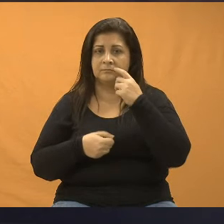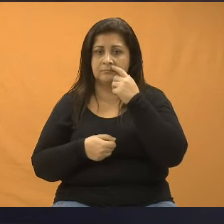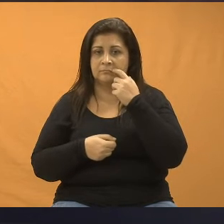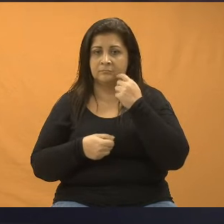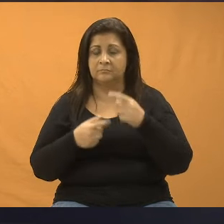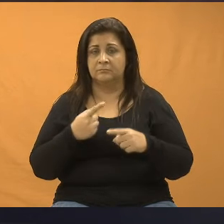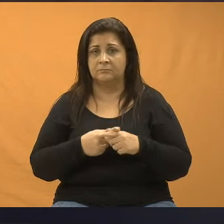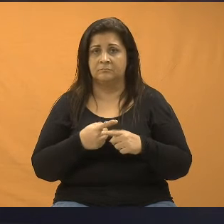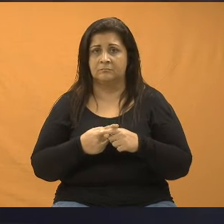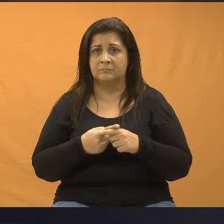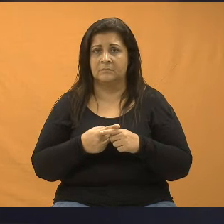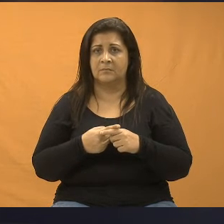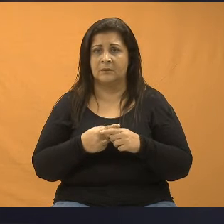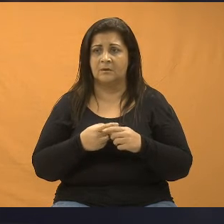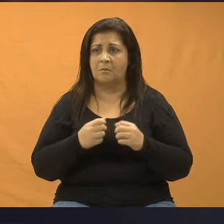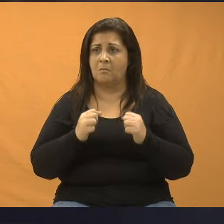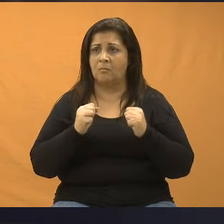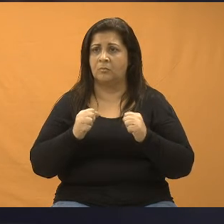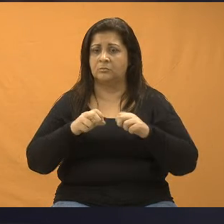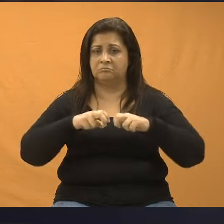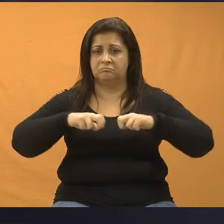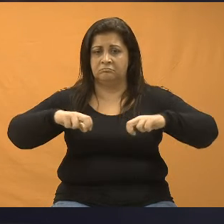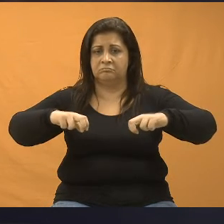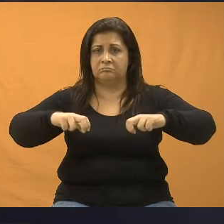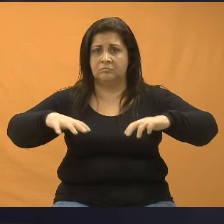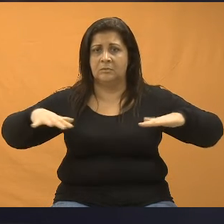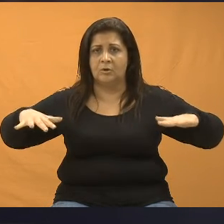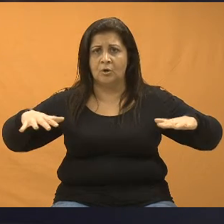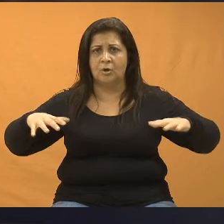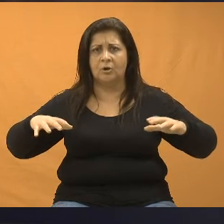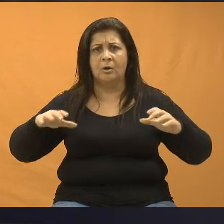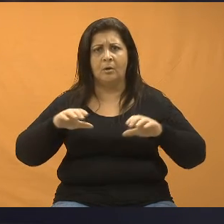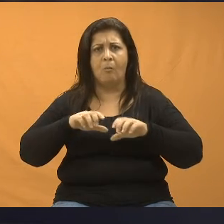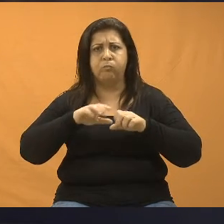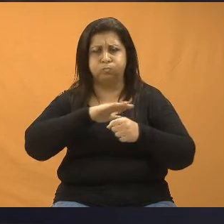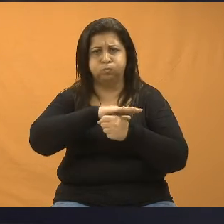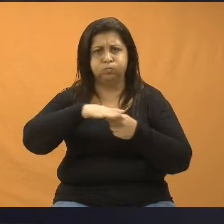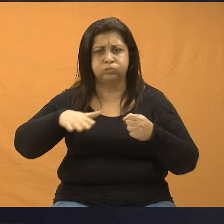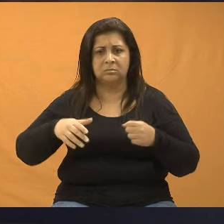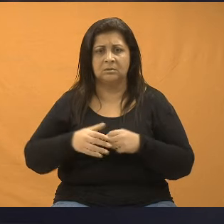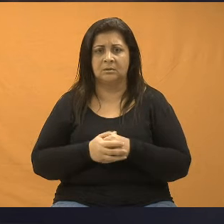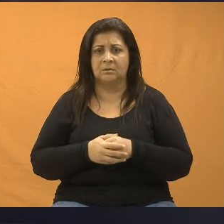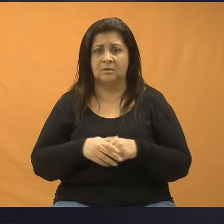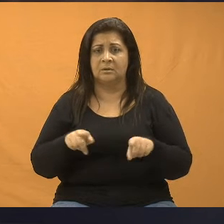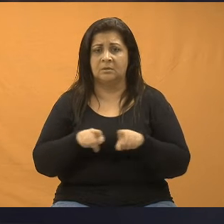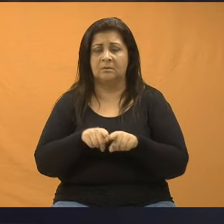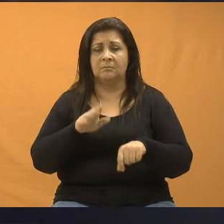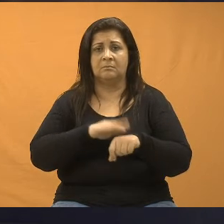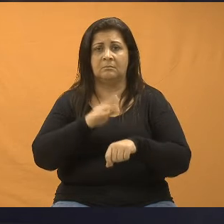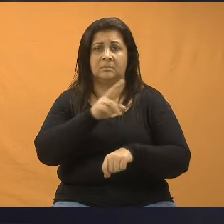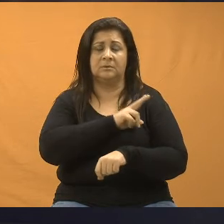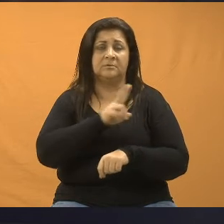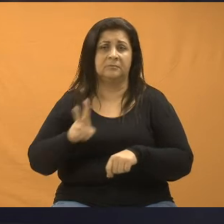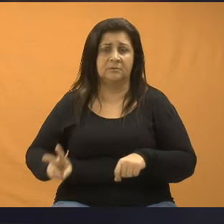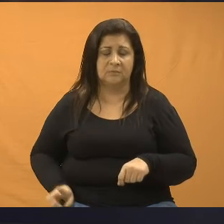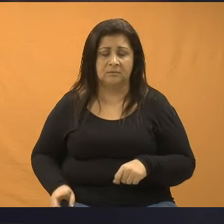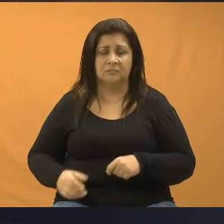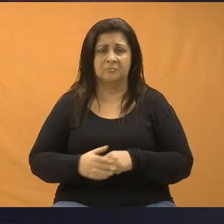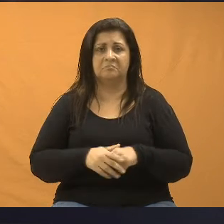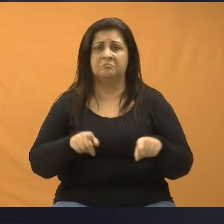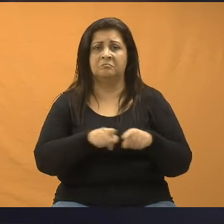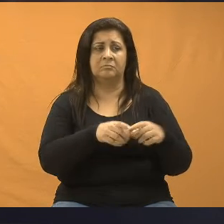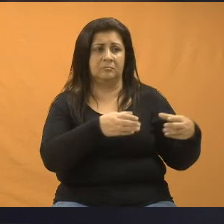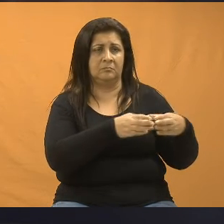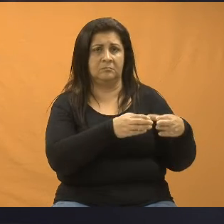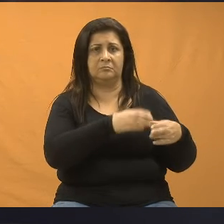casa lotada com a presença de mais vereadores, né? Inclusive a Irmandade, como a própria vereadora Lucimar já